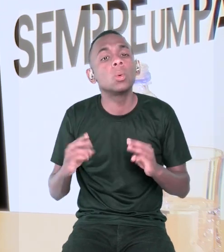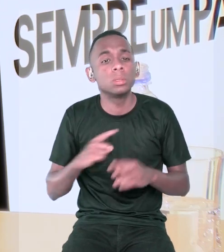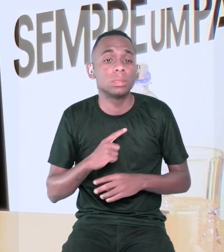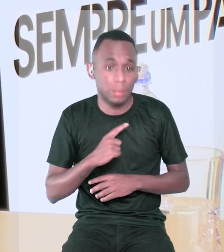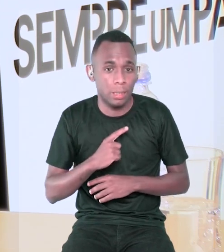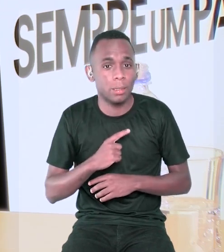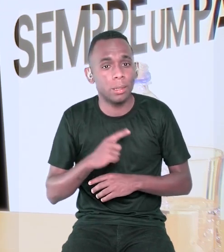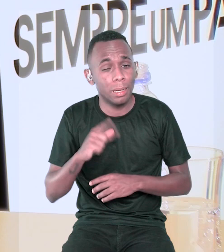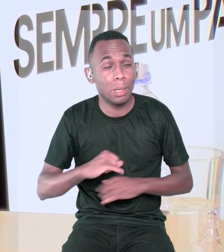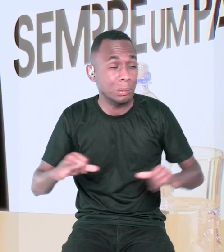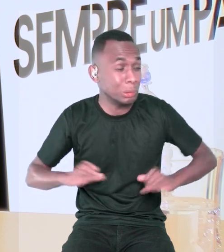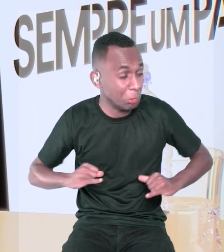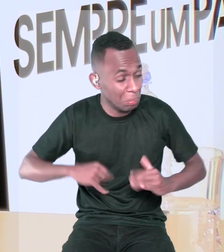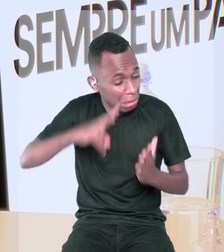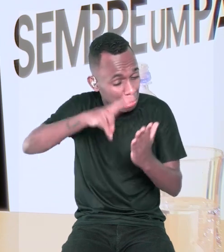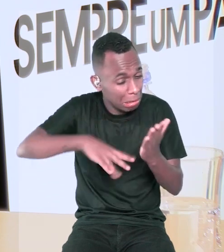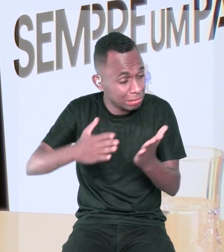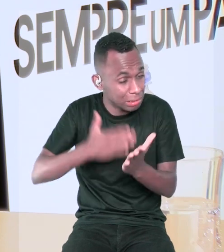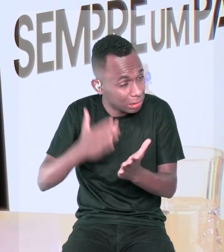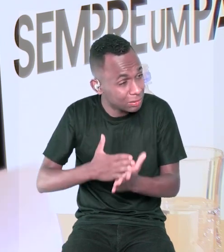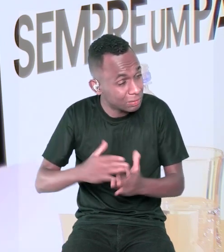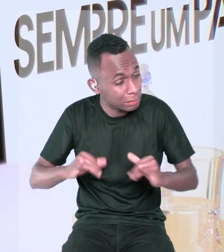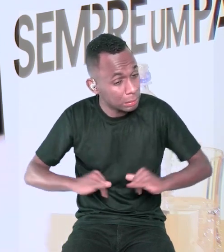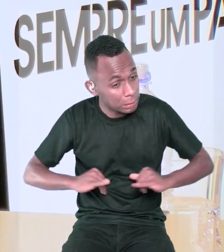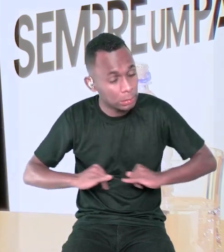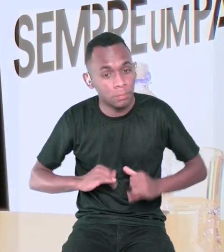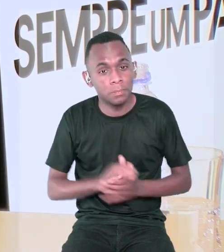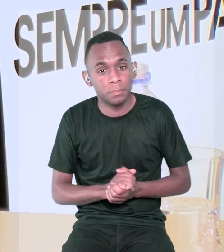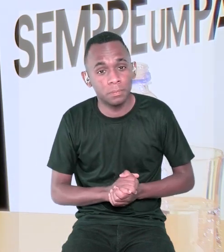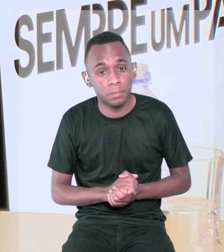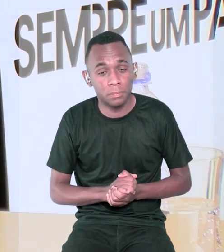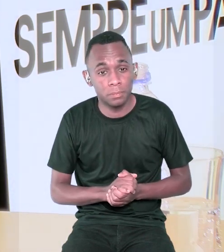Orhan Pamuk, que é um sofrimento